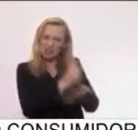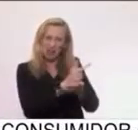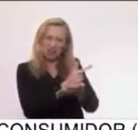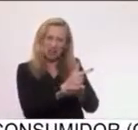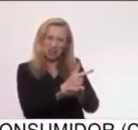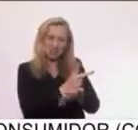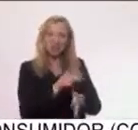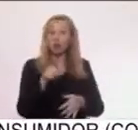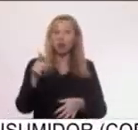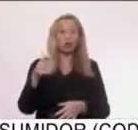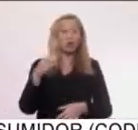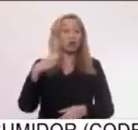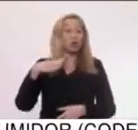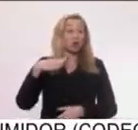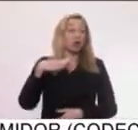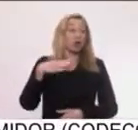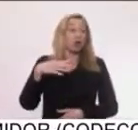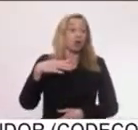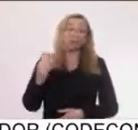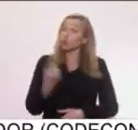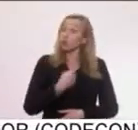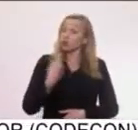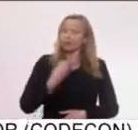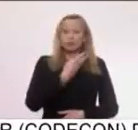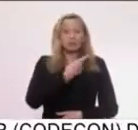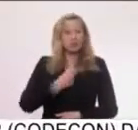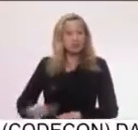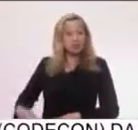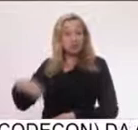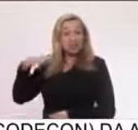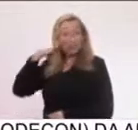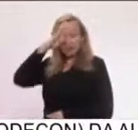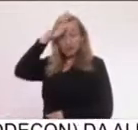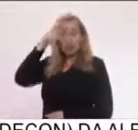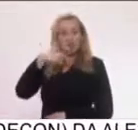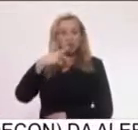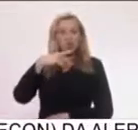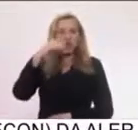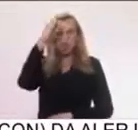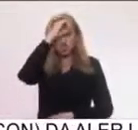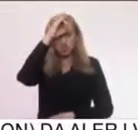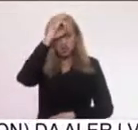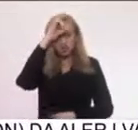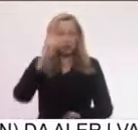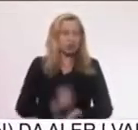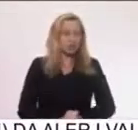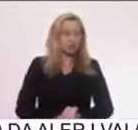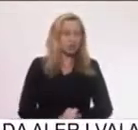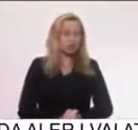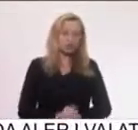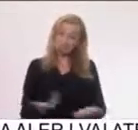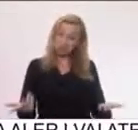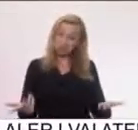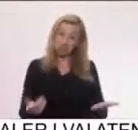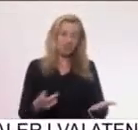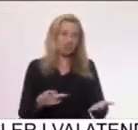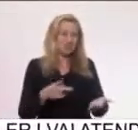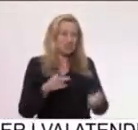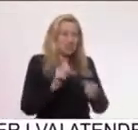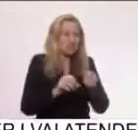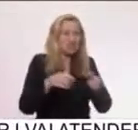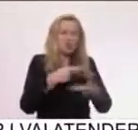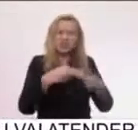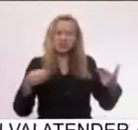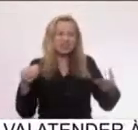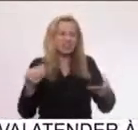bem disse o nosso presidente, idiotas úteis, fazerem essa balbúrdia, patrocinada com o nosso dinheiro, mas isso